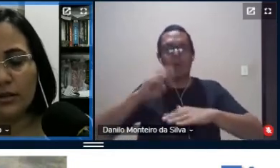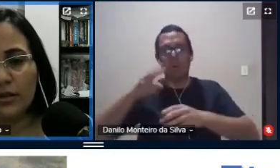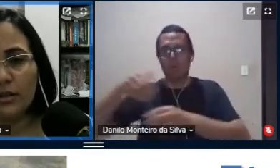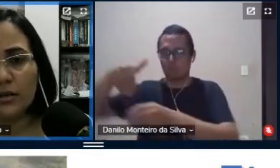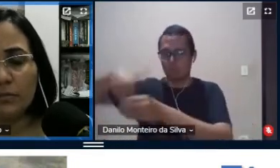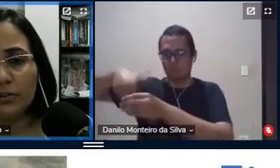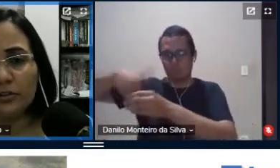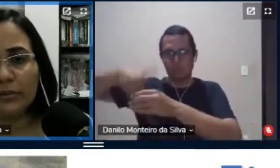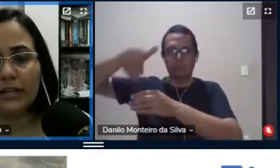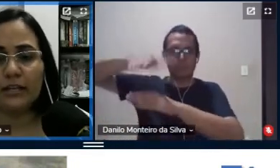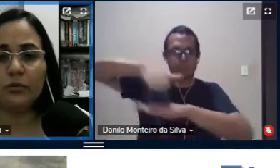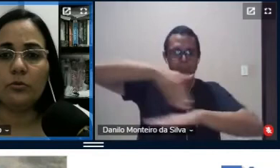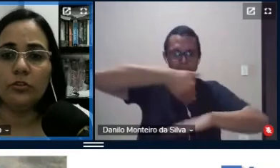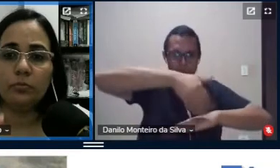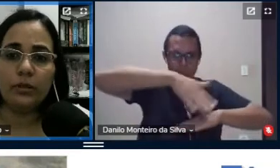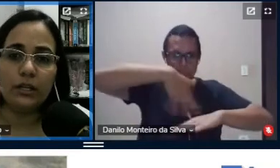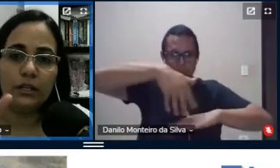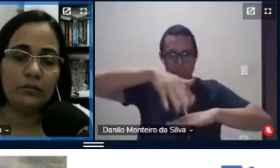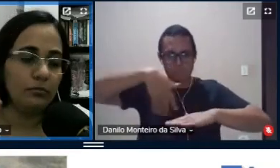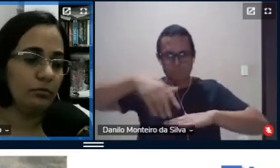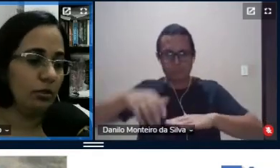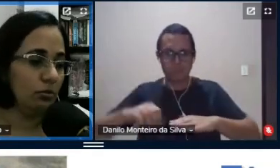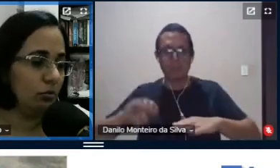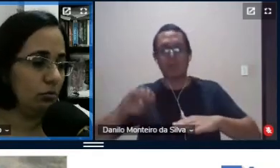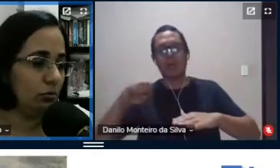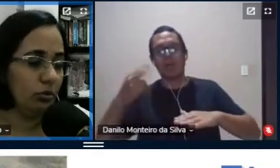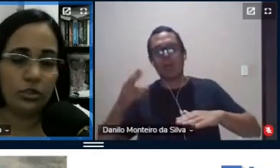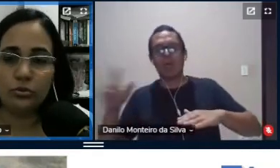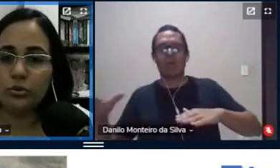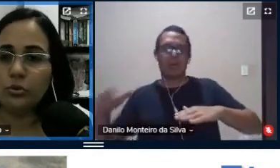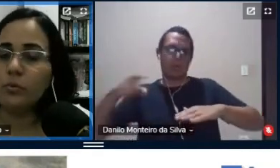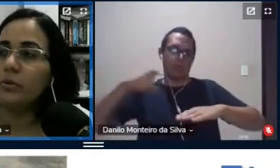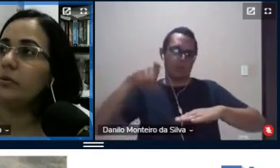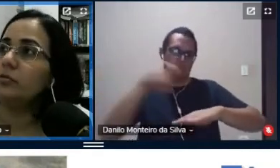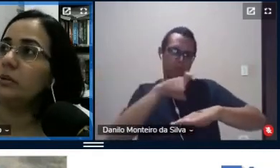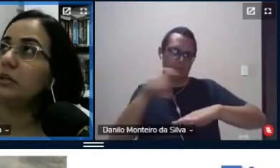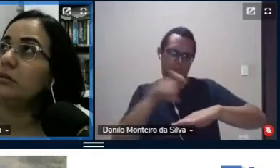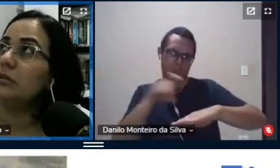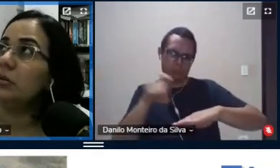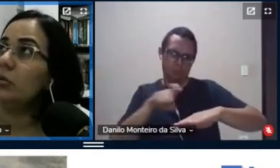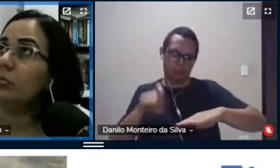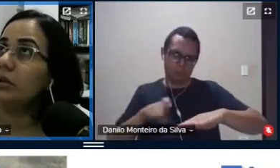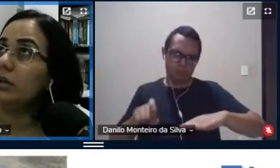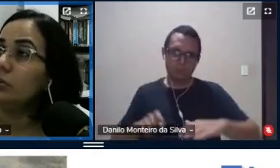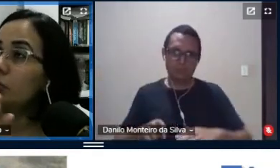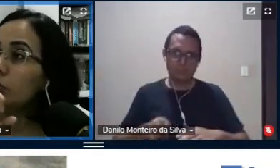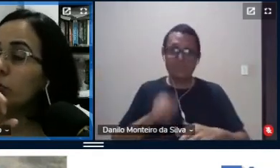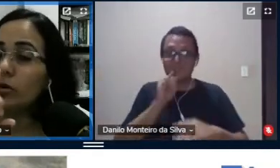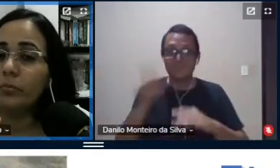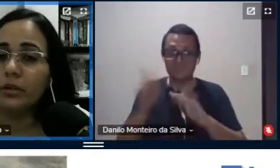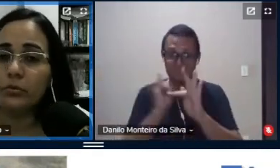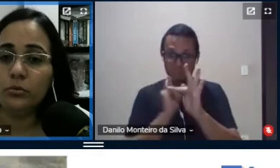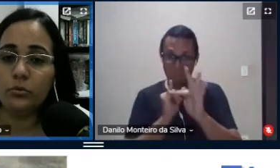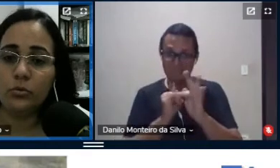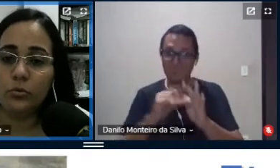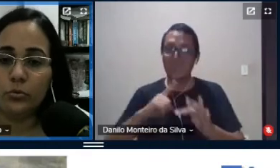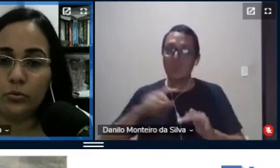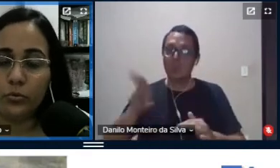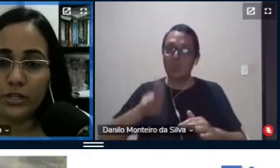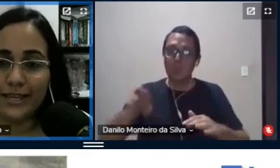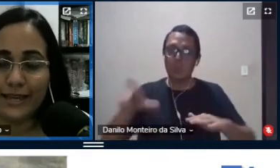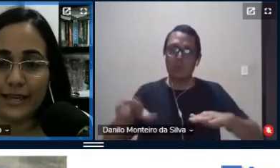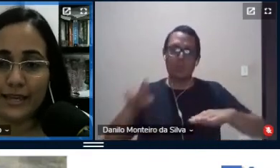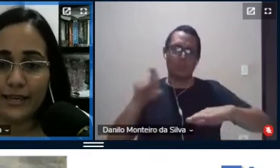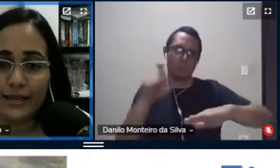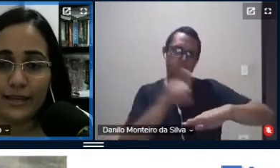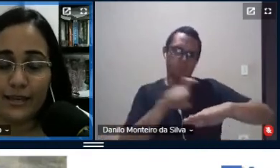tá? Eu posso aplicar ele com spray. Então, o do instituto eu comprei um spray. Só comprei o